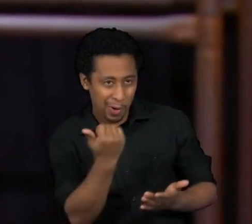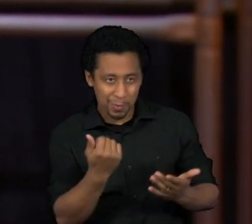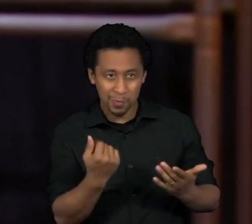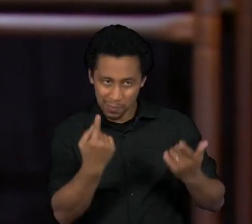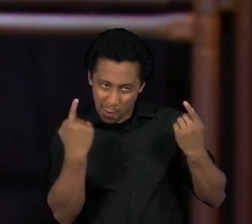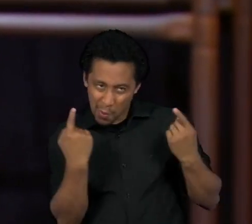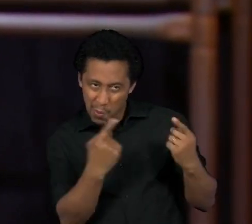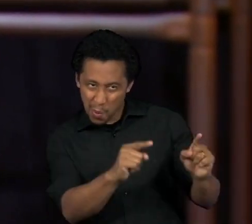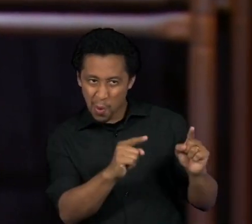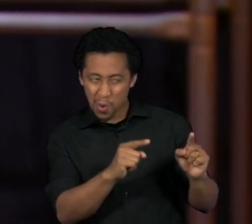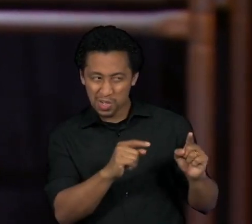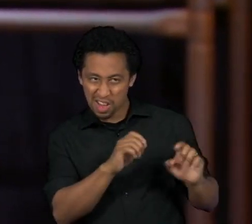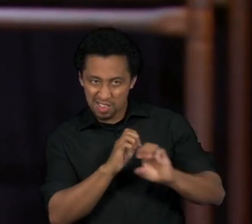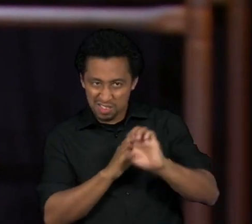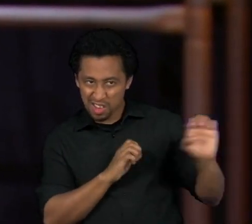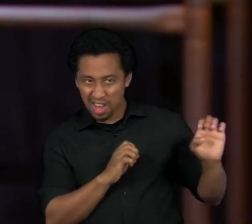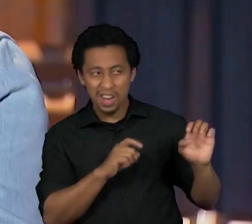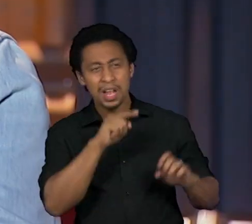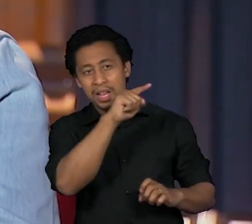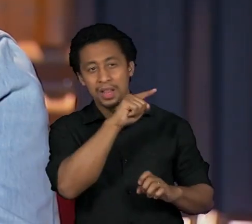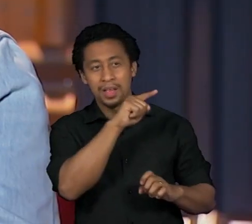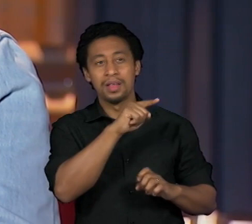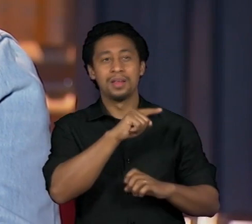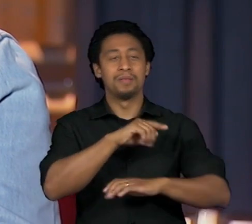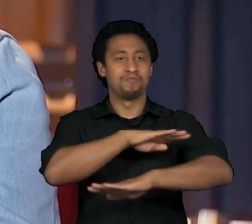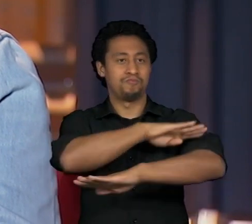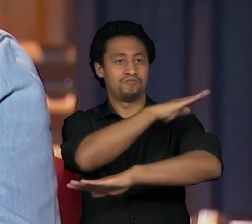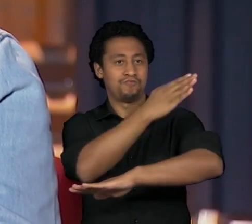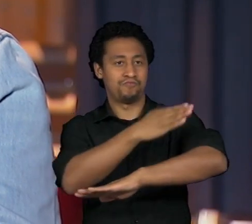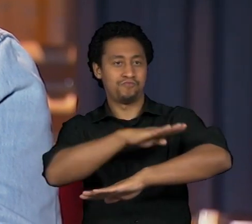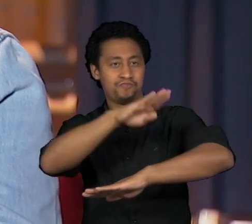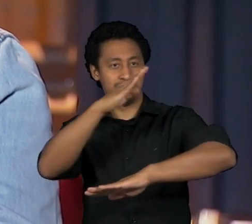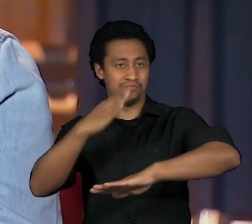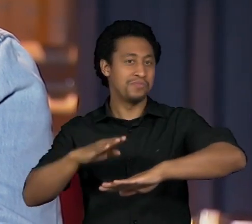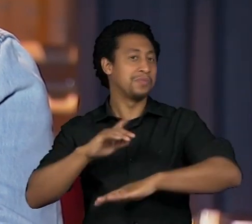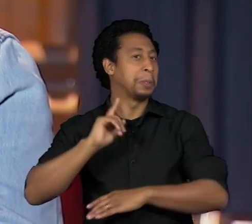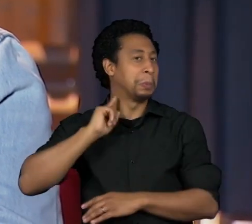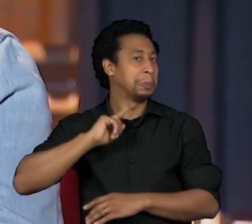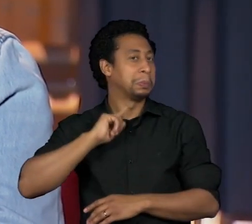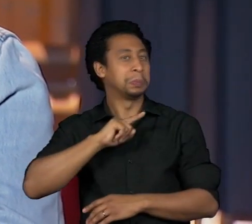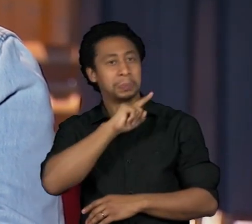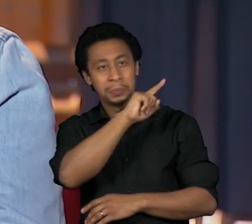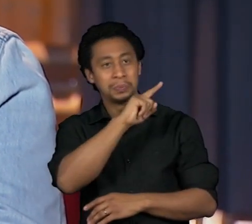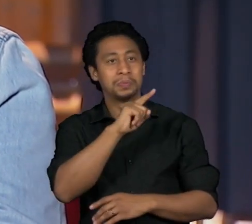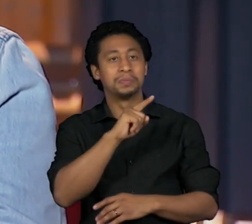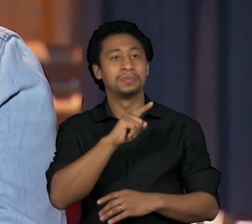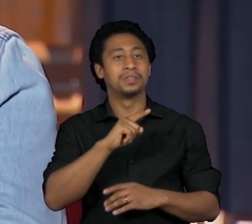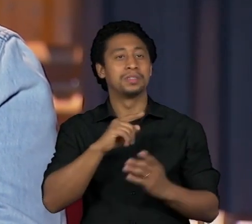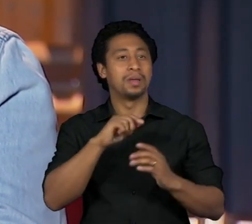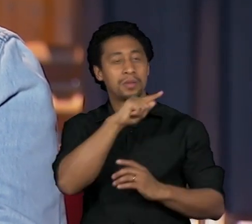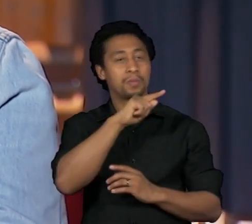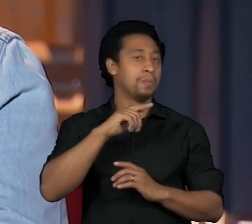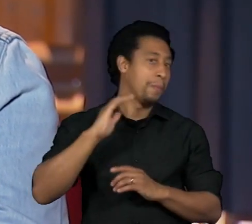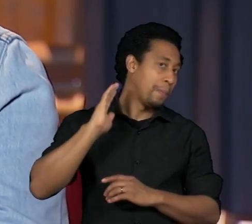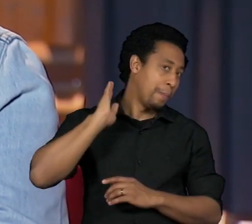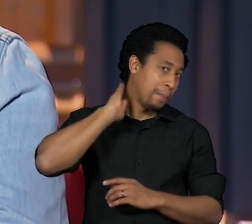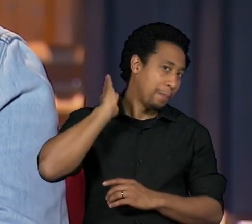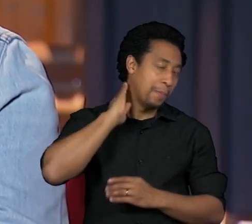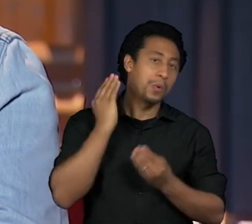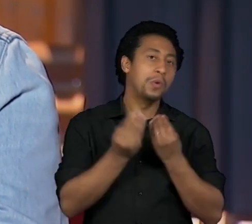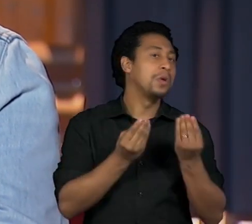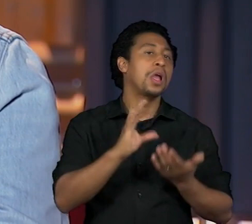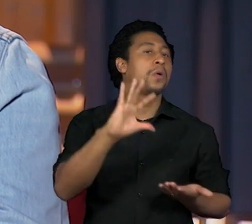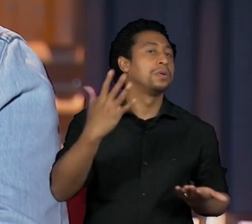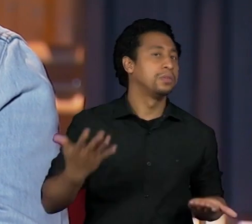crítica ambiental à esquerda? Sim. Belo Monte? Sim. O que foi aquilo? Aquilo foi um grande equívoco, né? Já se sabia que seria um